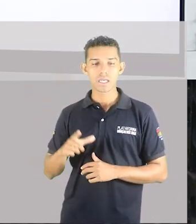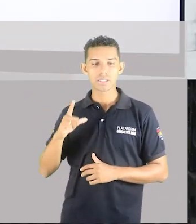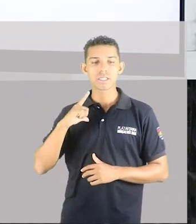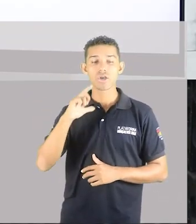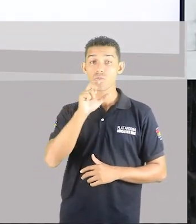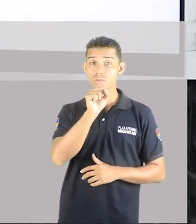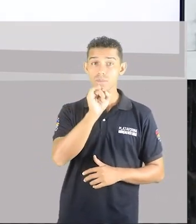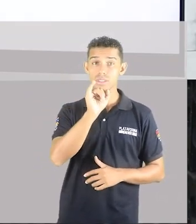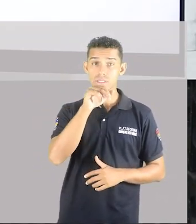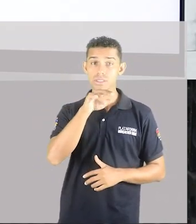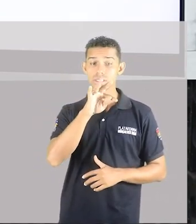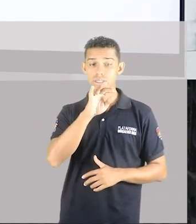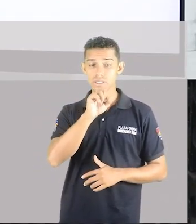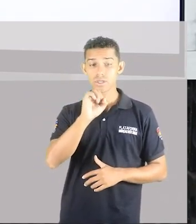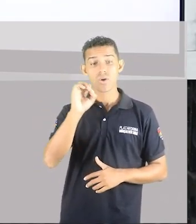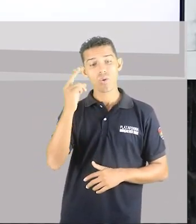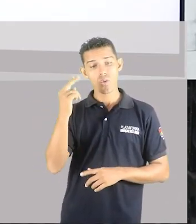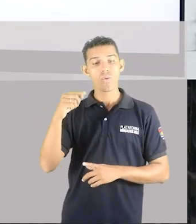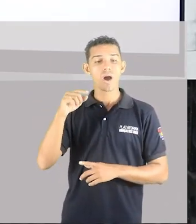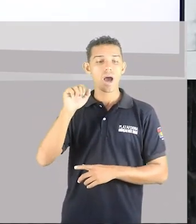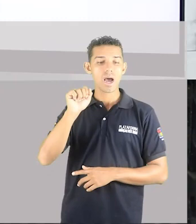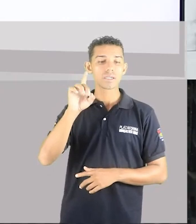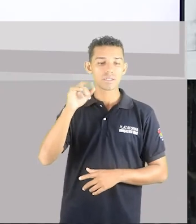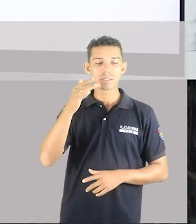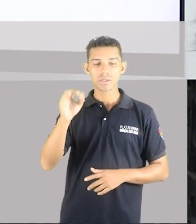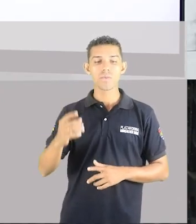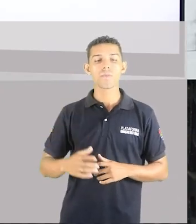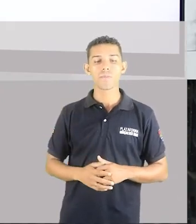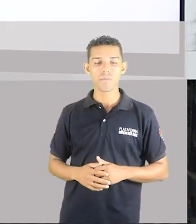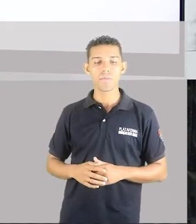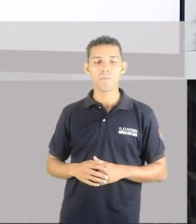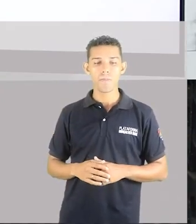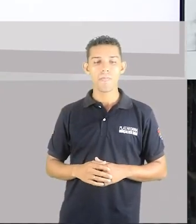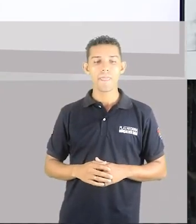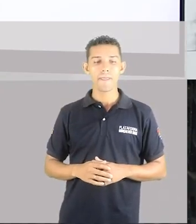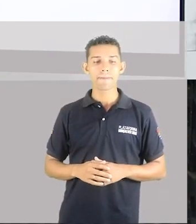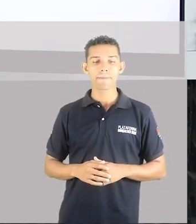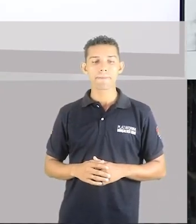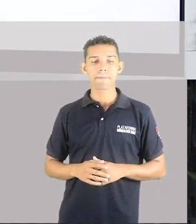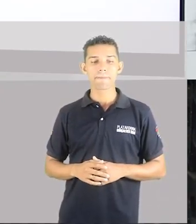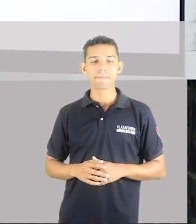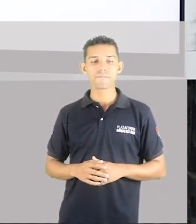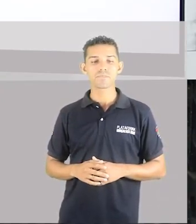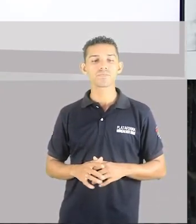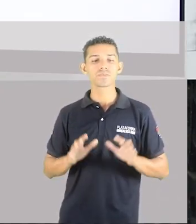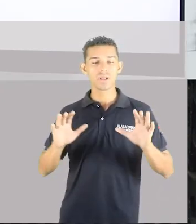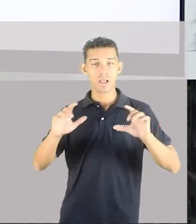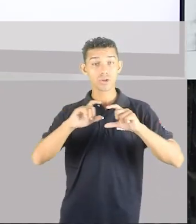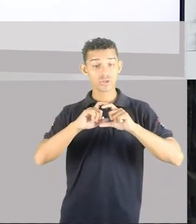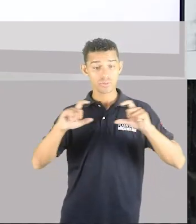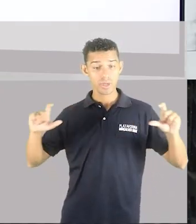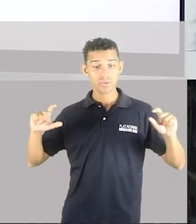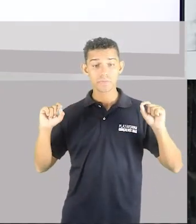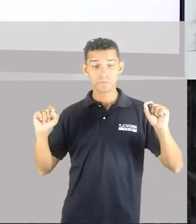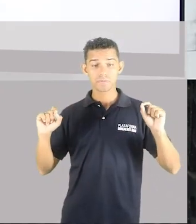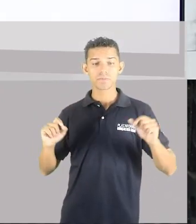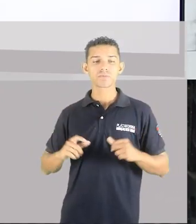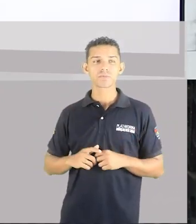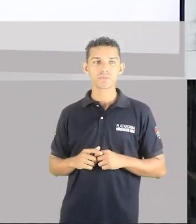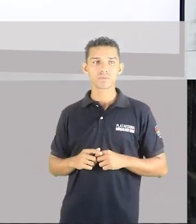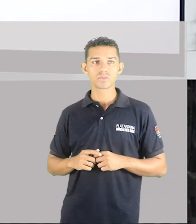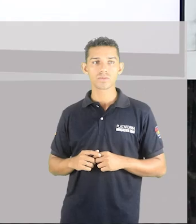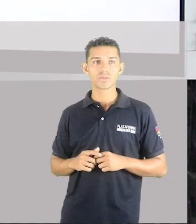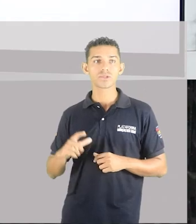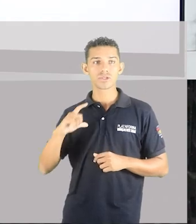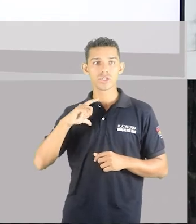síntese ou adição. Então, esse primeiro aqui é uma síntese. E daí aí o de baixo, calma. Embaixo eu